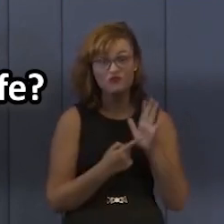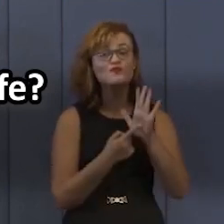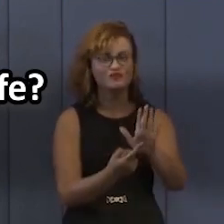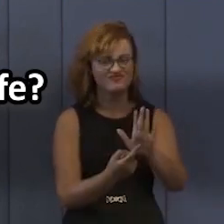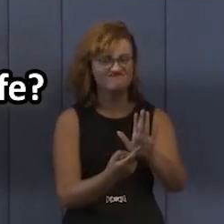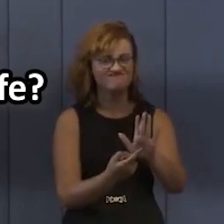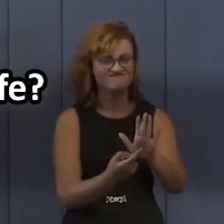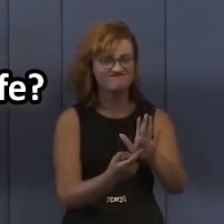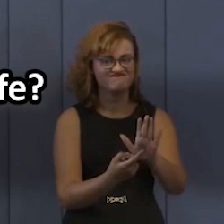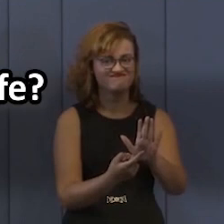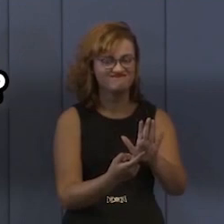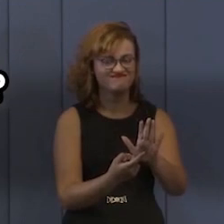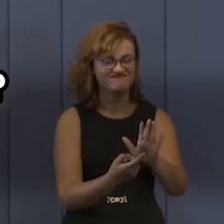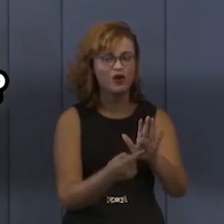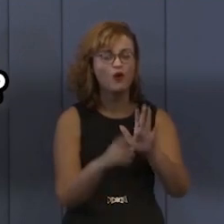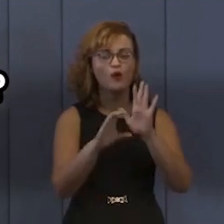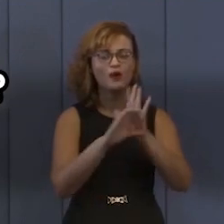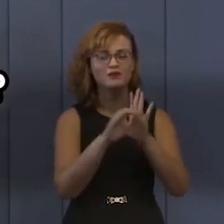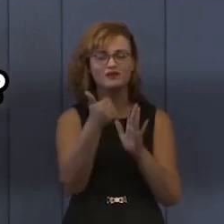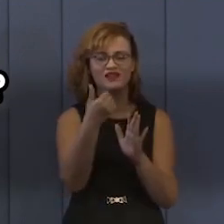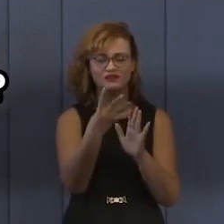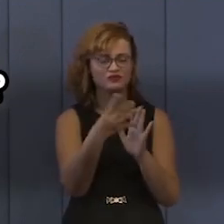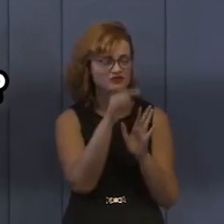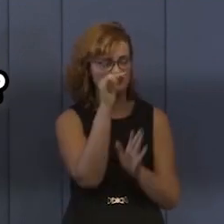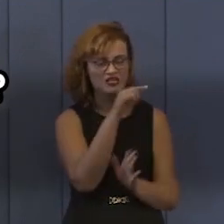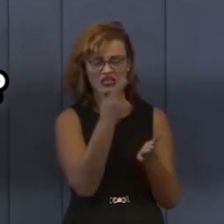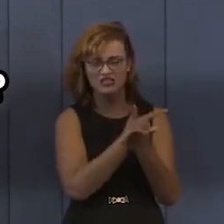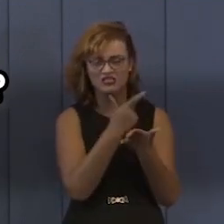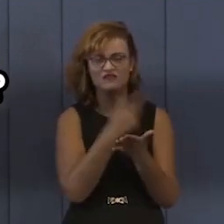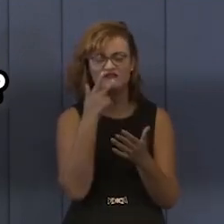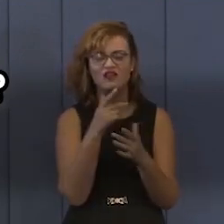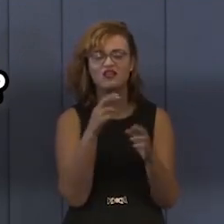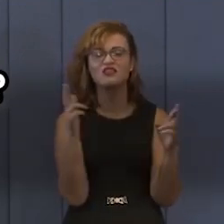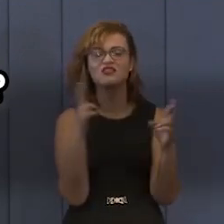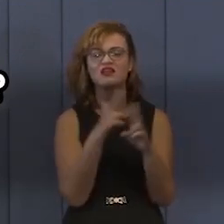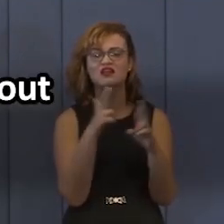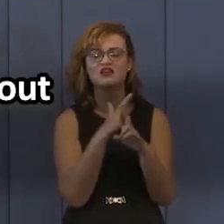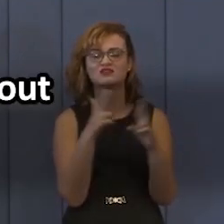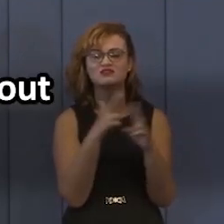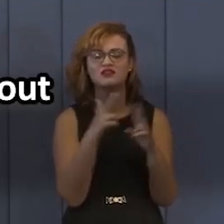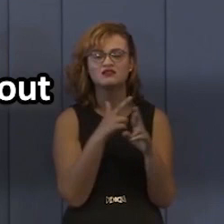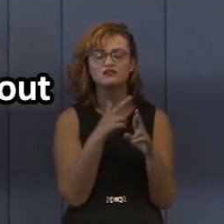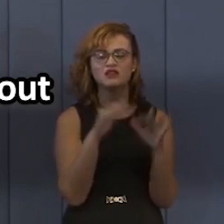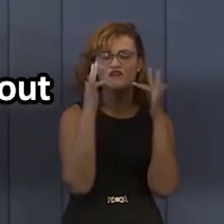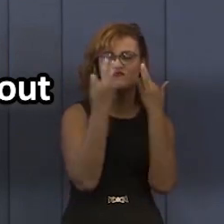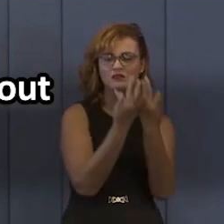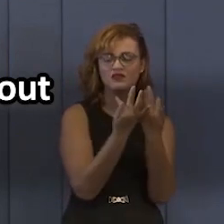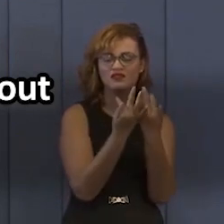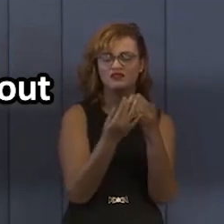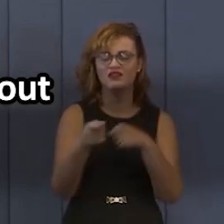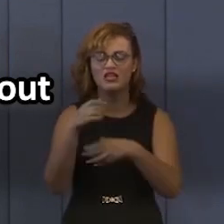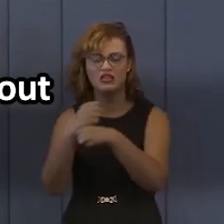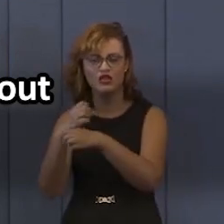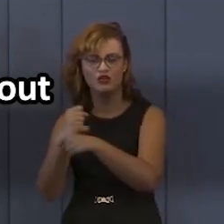impacto? Querem que eu mostre um impacto para vocês? Tem o capítulo 14 do livro dele, em que ele fala sobre as relações